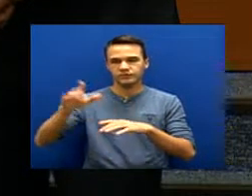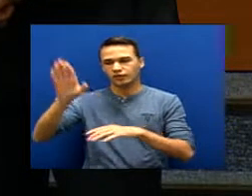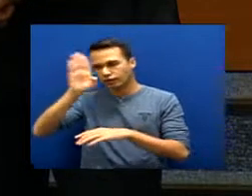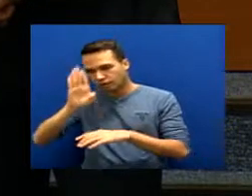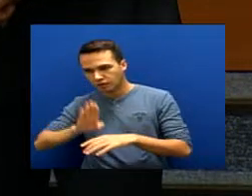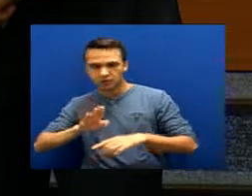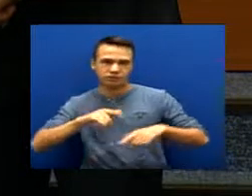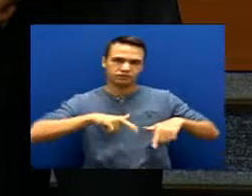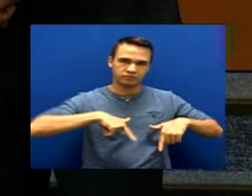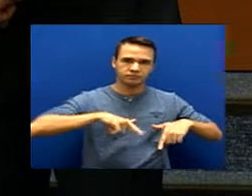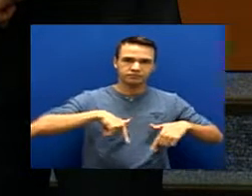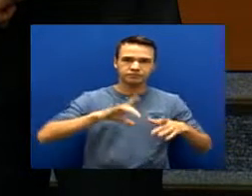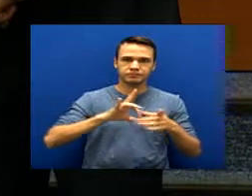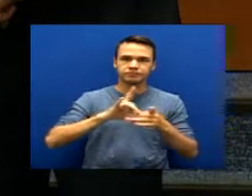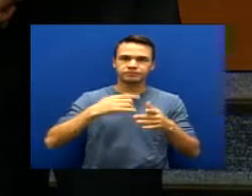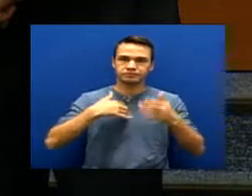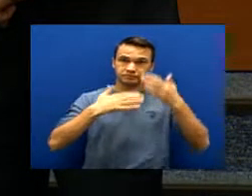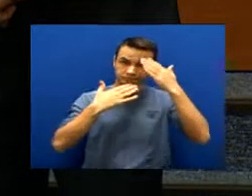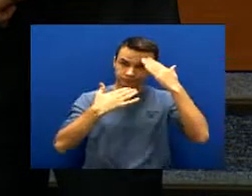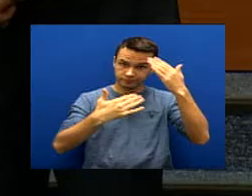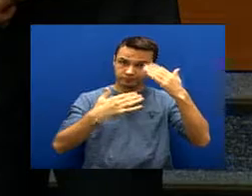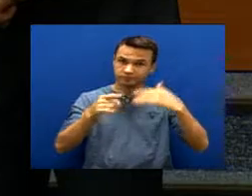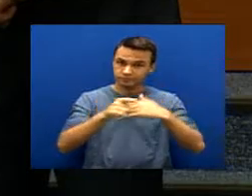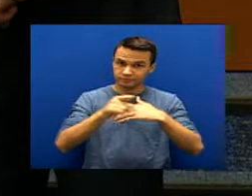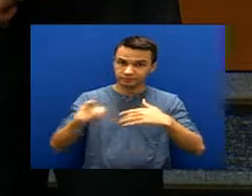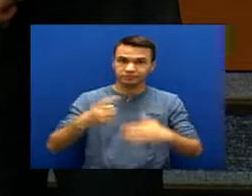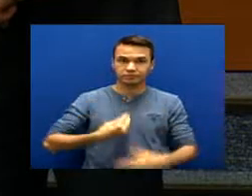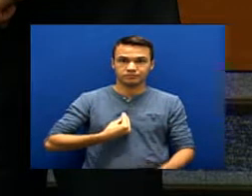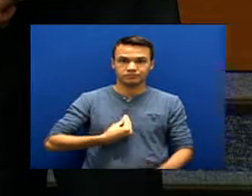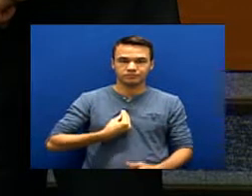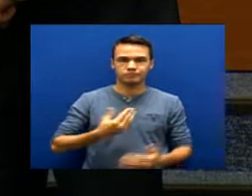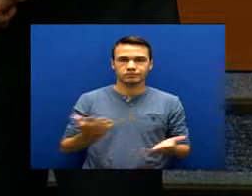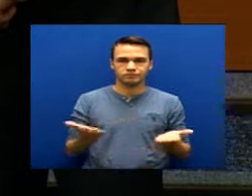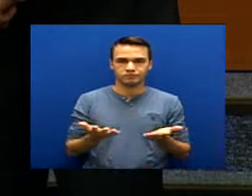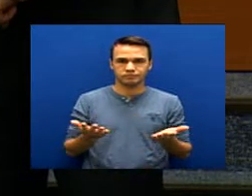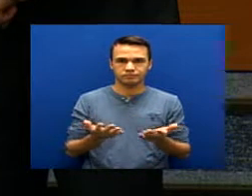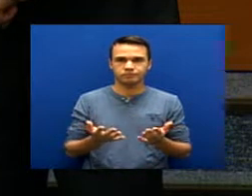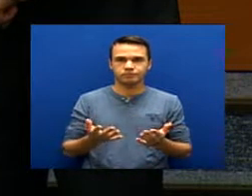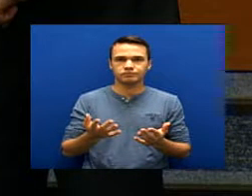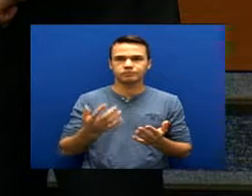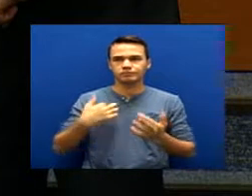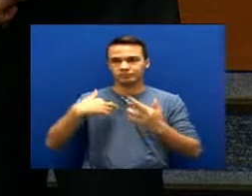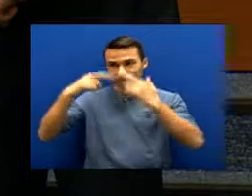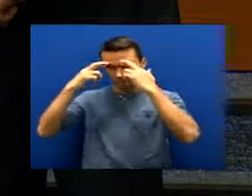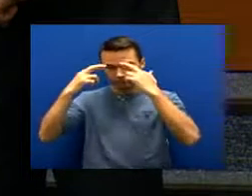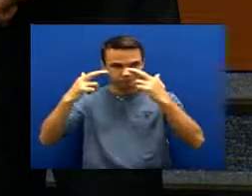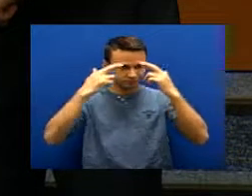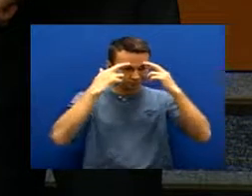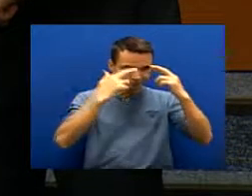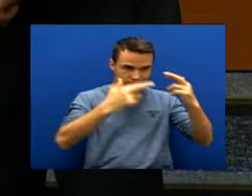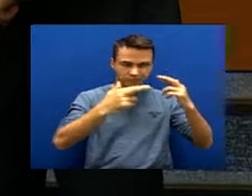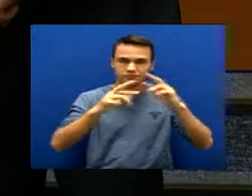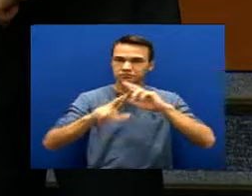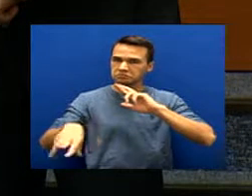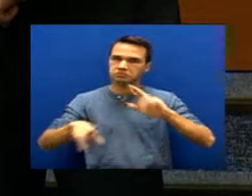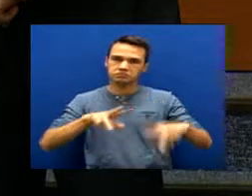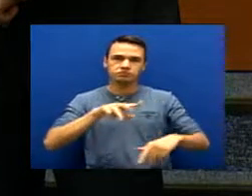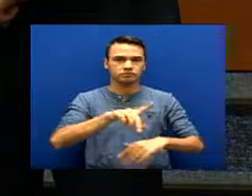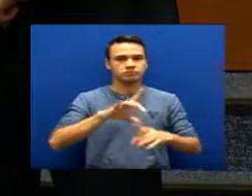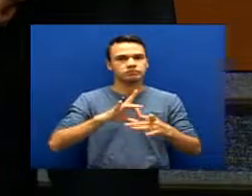e pedindo a Deus que continue a abençoá-los na disseminação dessa cultura tão rica e de